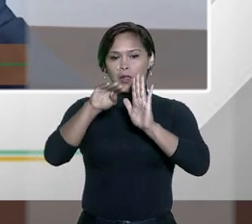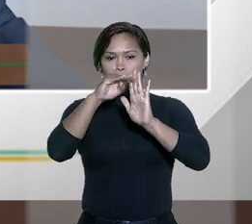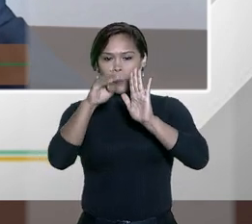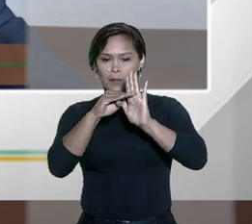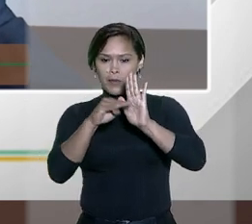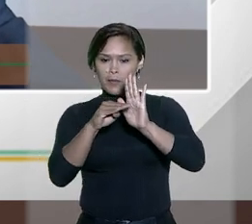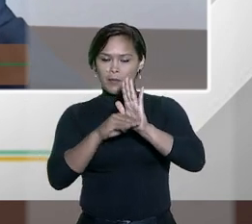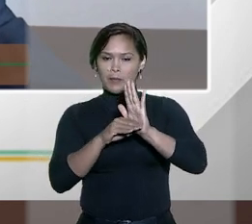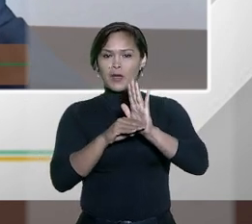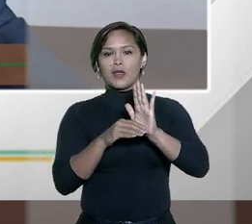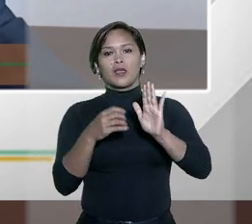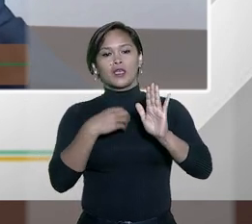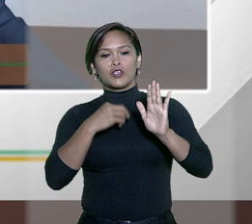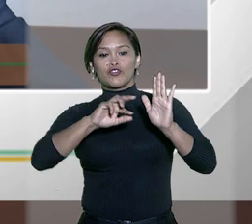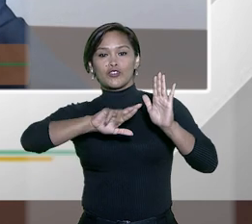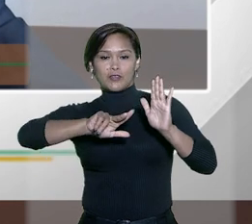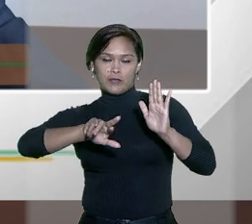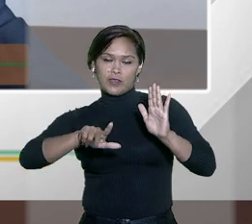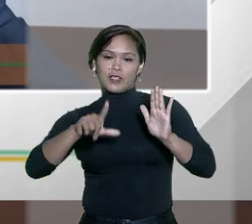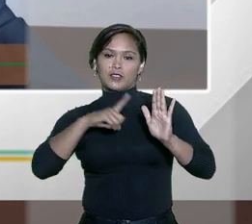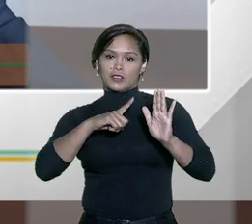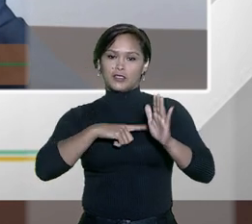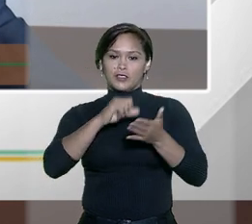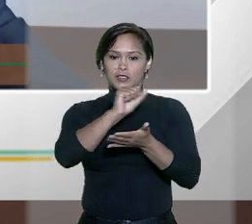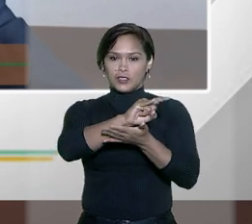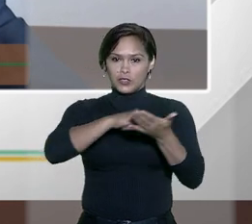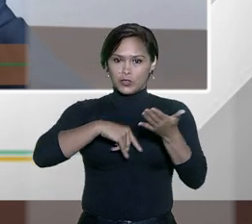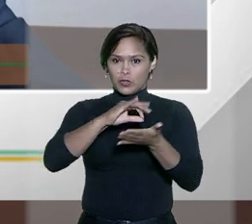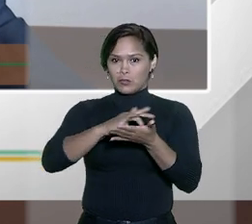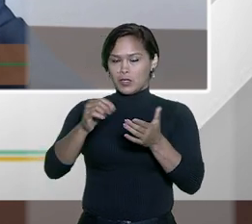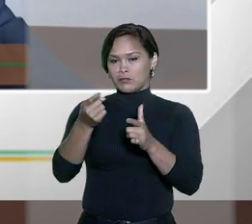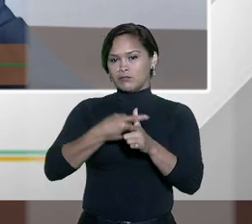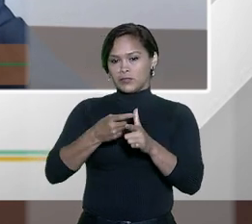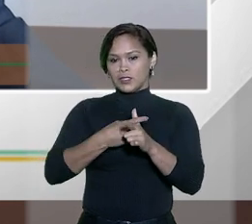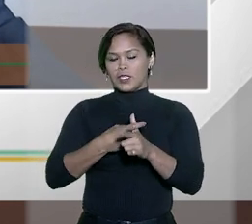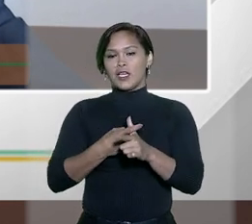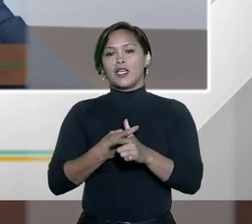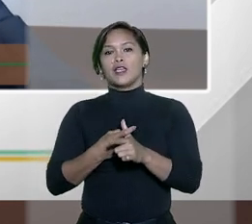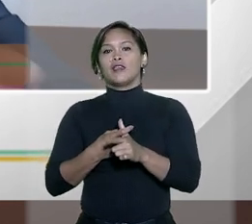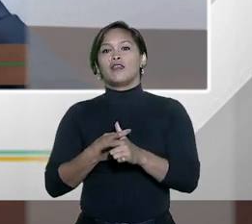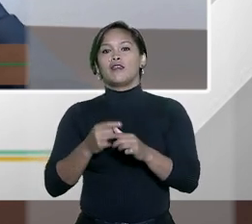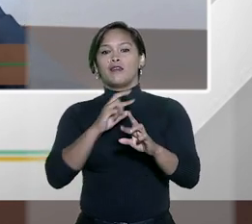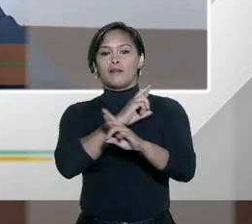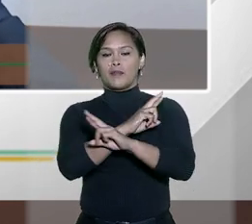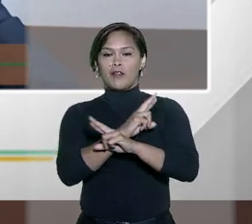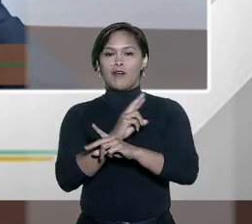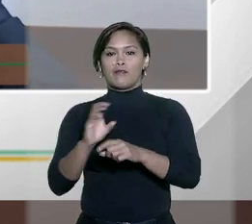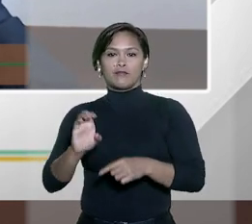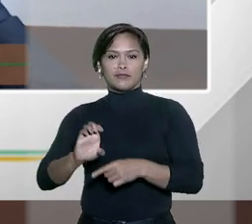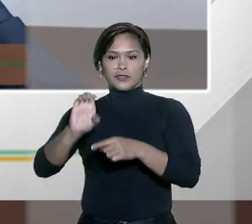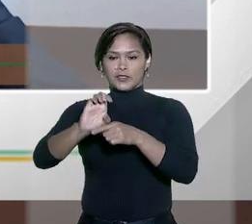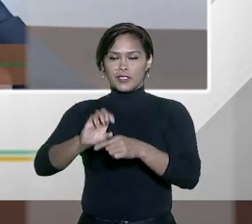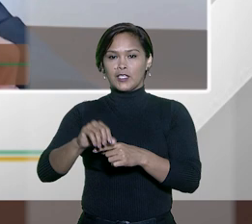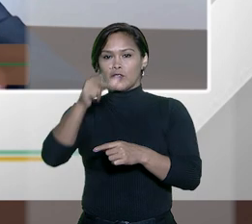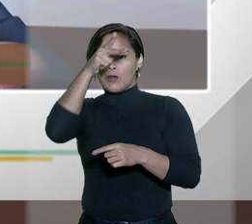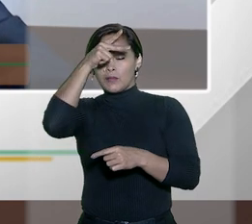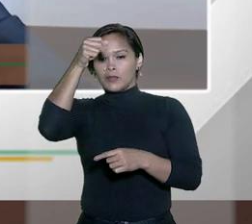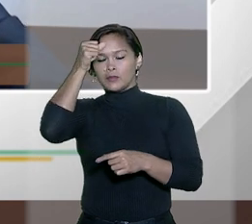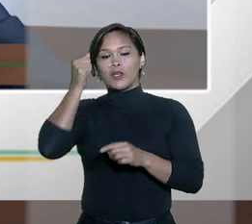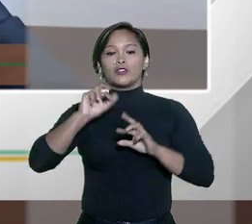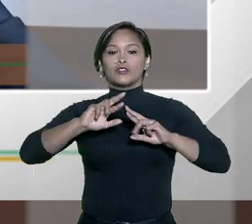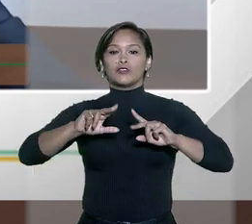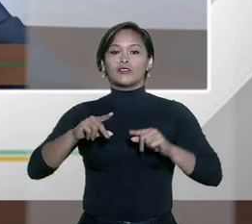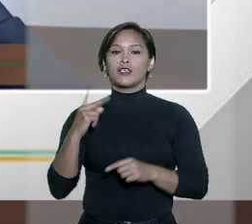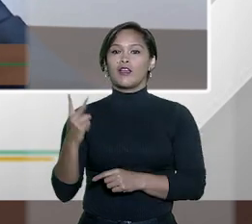os formatos de precatório, né? E para a Fazenda Estadual e para a Fazenda Municipal, a gente tem aí algumas pequenas diferenças